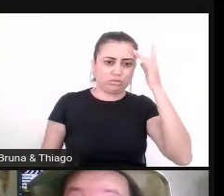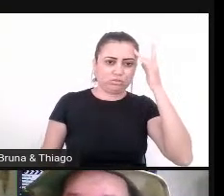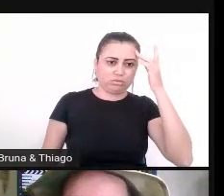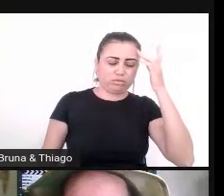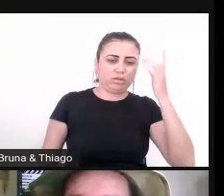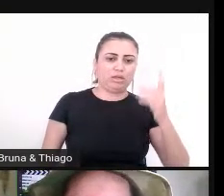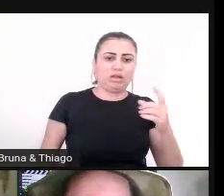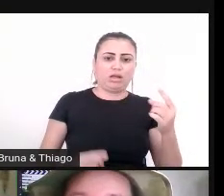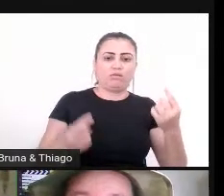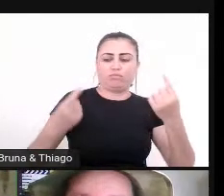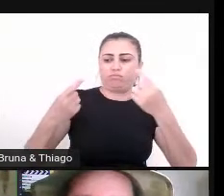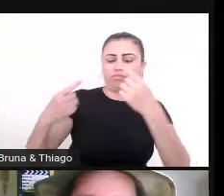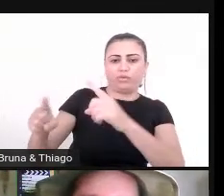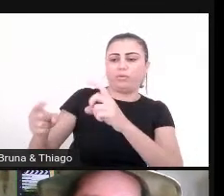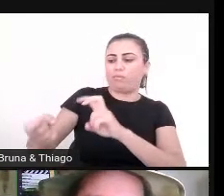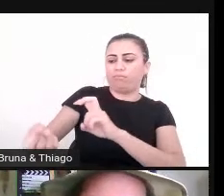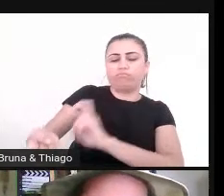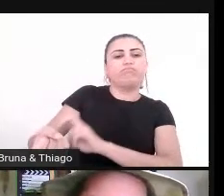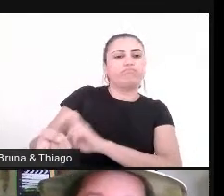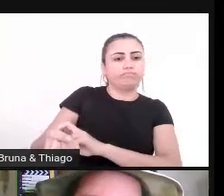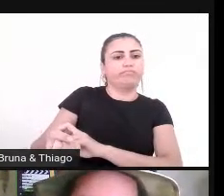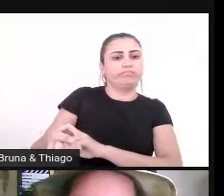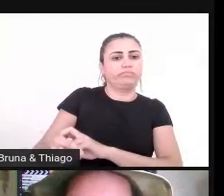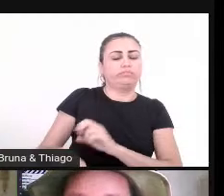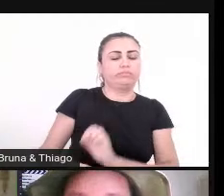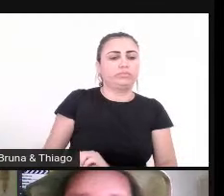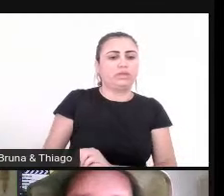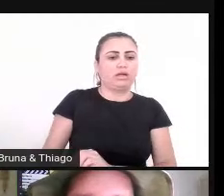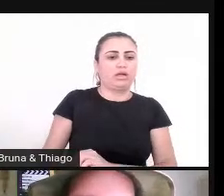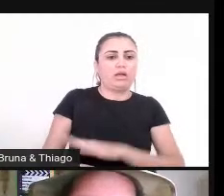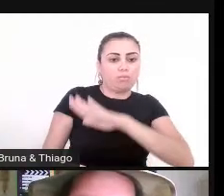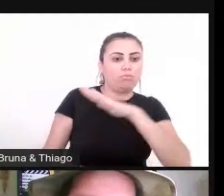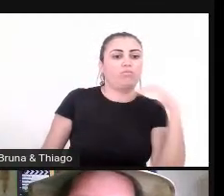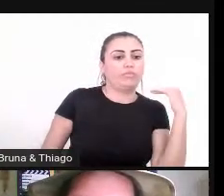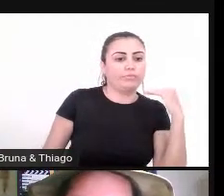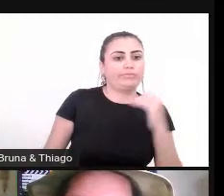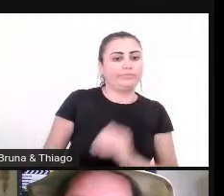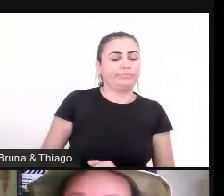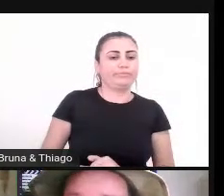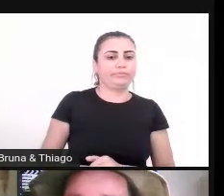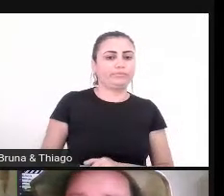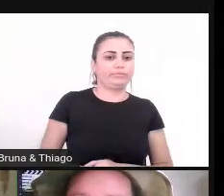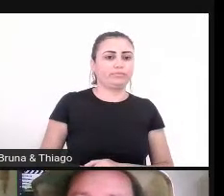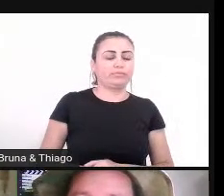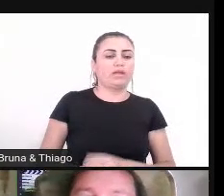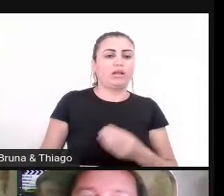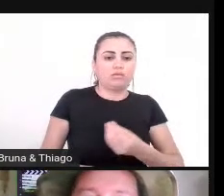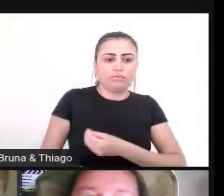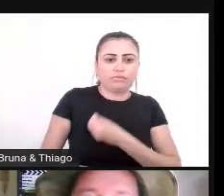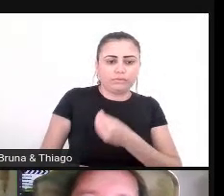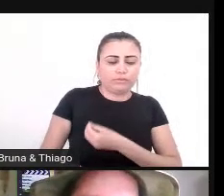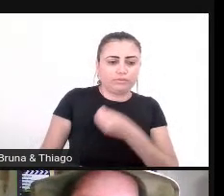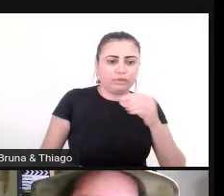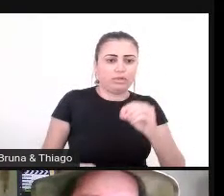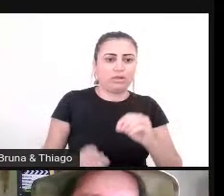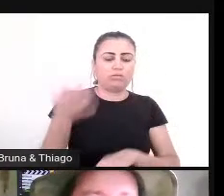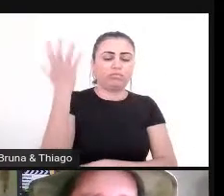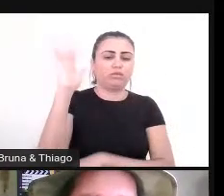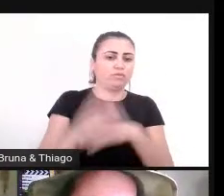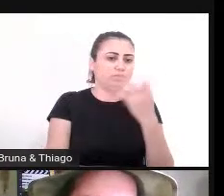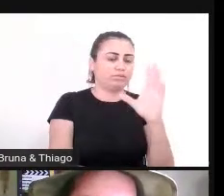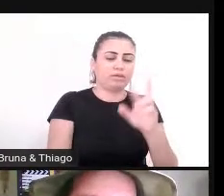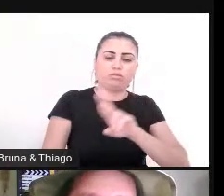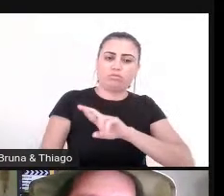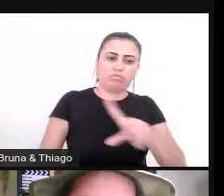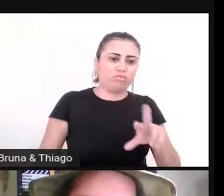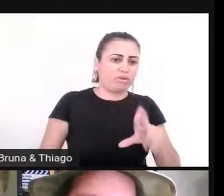dessas asiáticas, né, que são bem pré-históricas, elas são bem agressivas. E essa vive aqui na floresta, não é aquela que sai no ralo do banheiro, que também